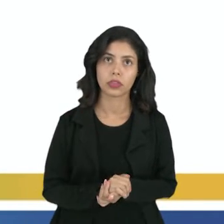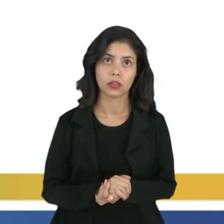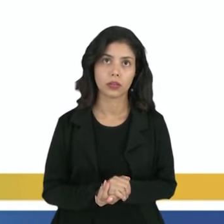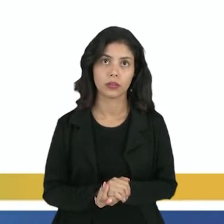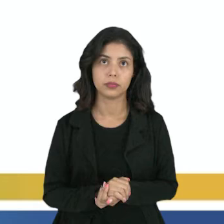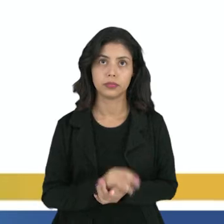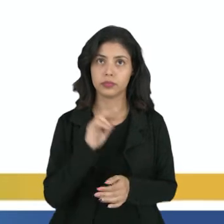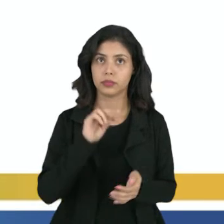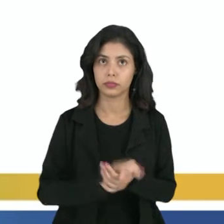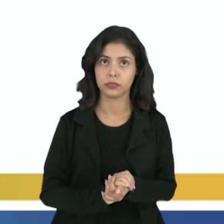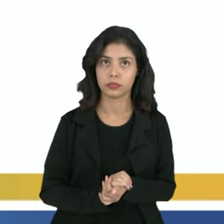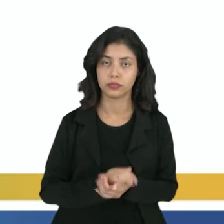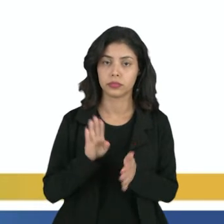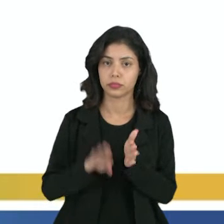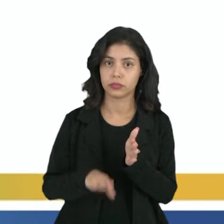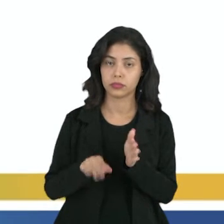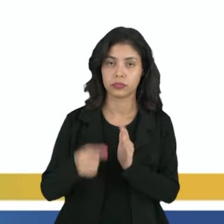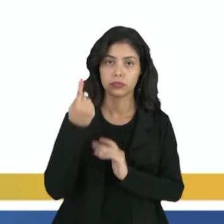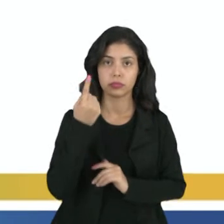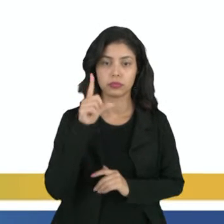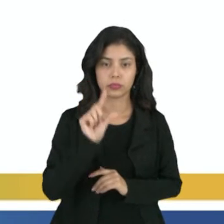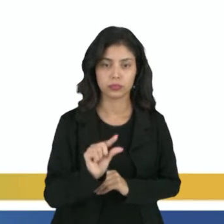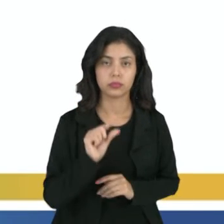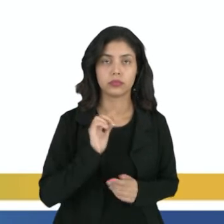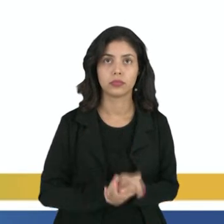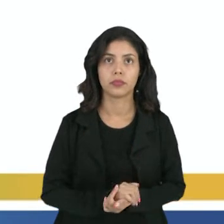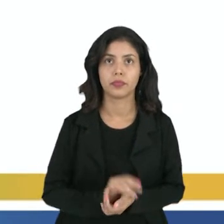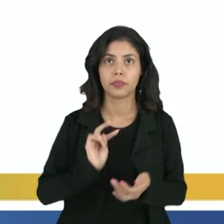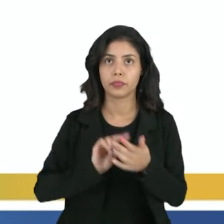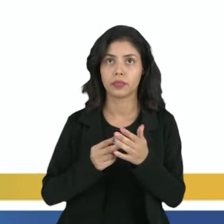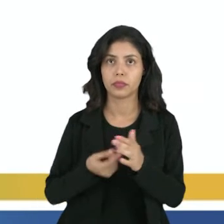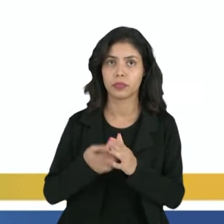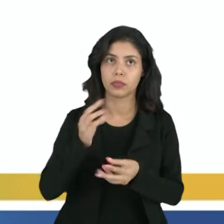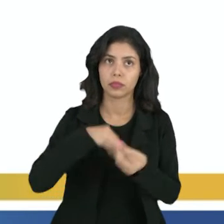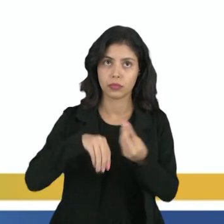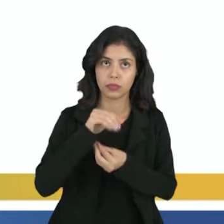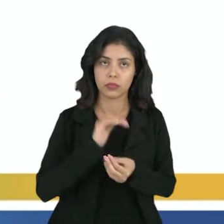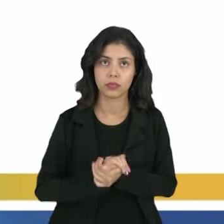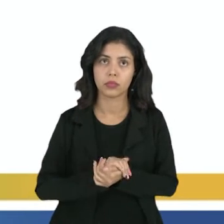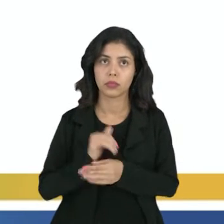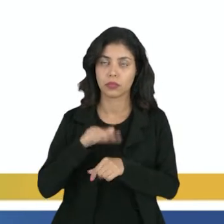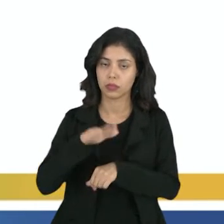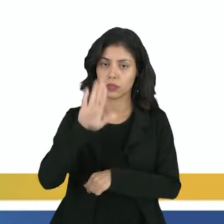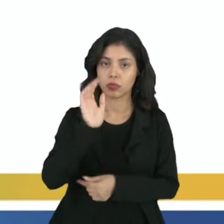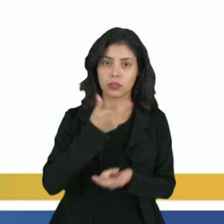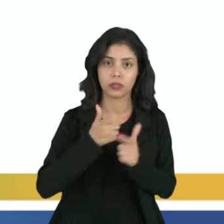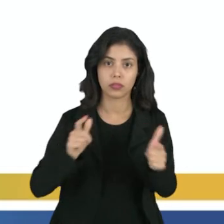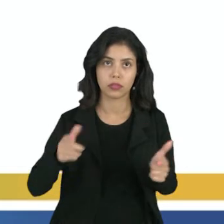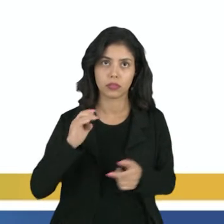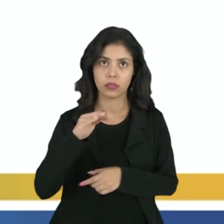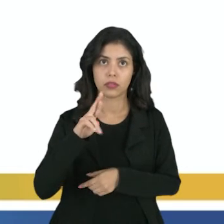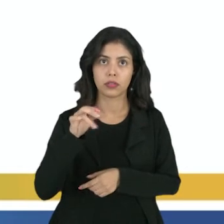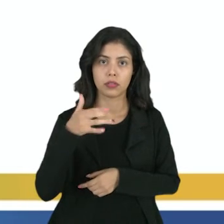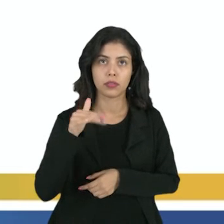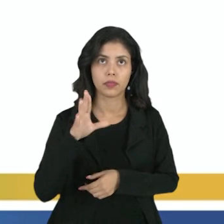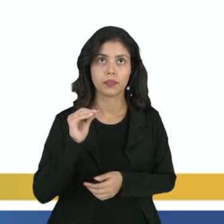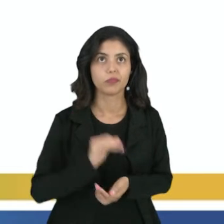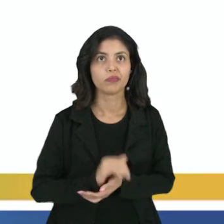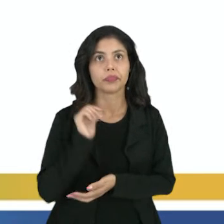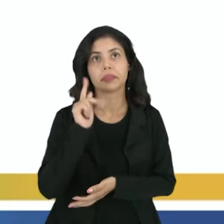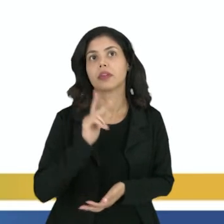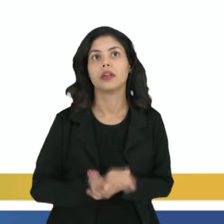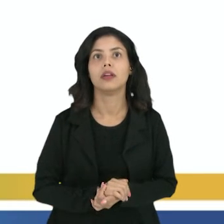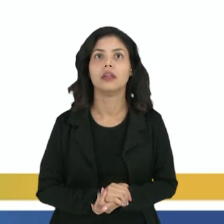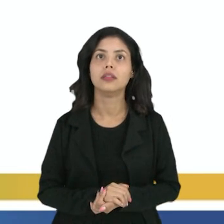pressão parcial, for abaixo de 1, menor do que 1, isso significa que os reagentes estão em maior concentração,